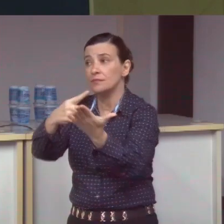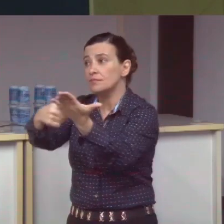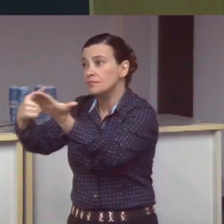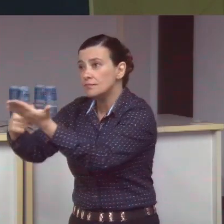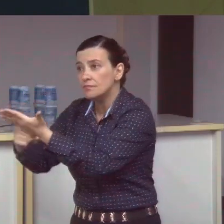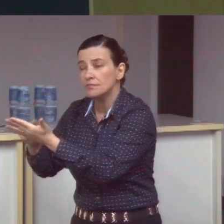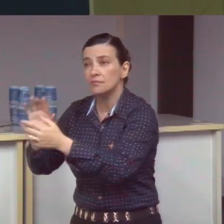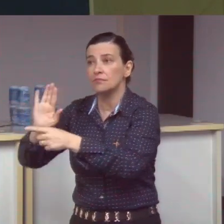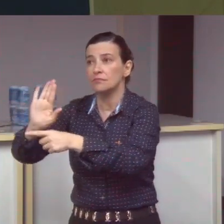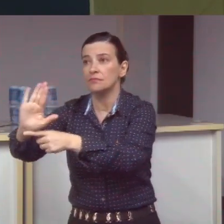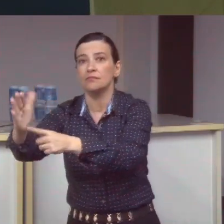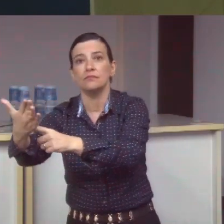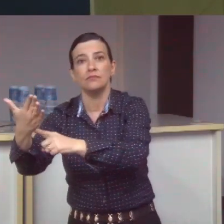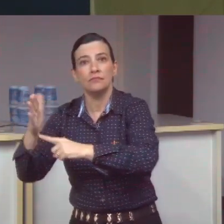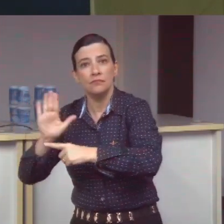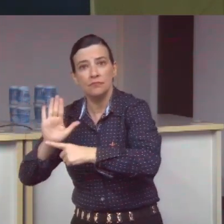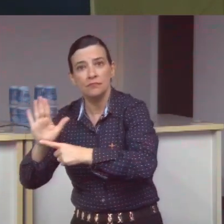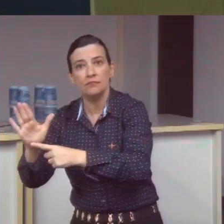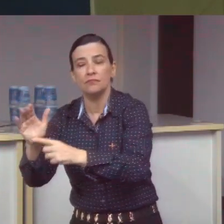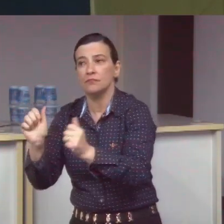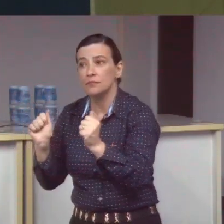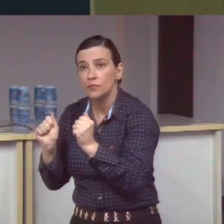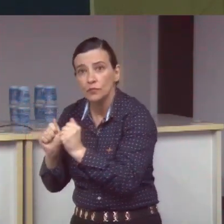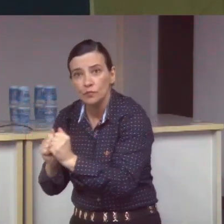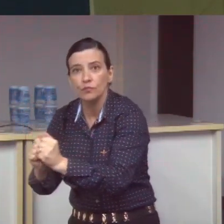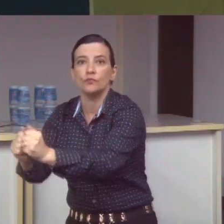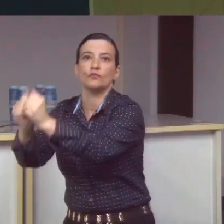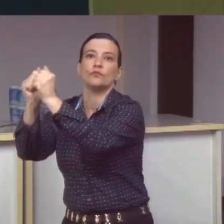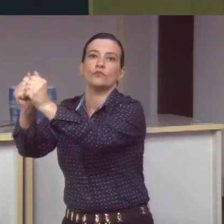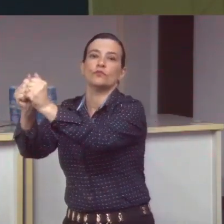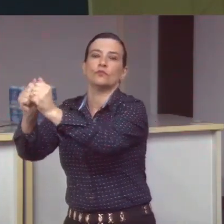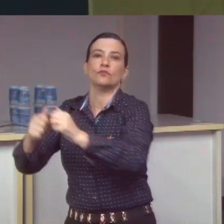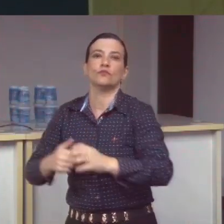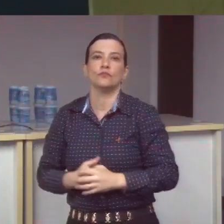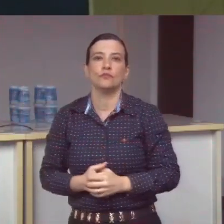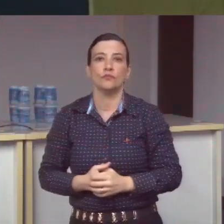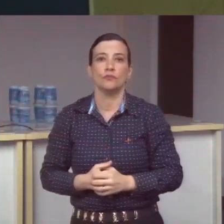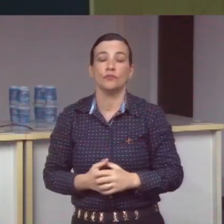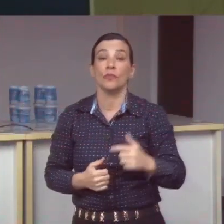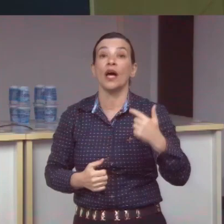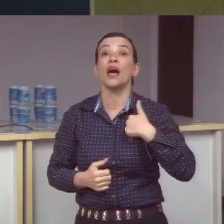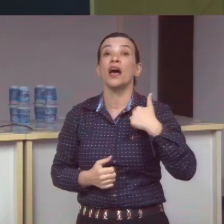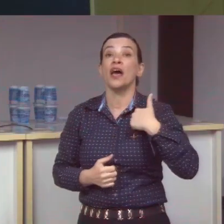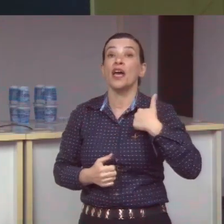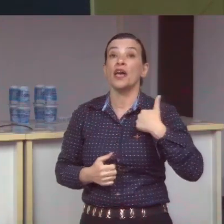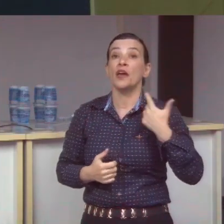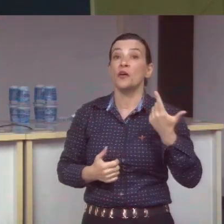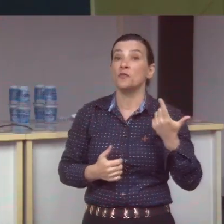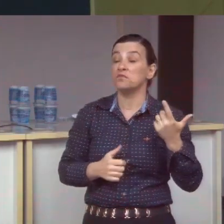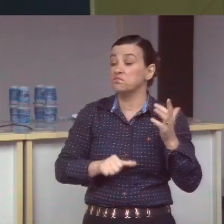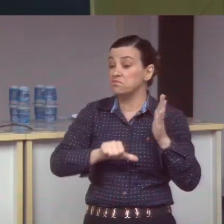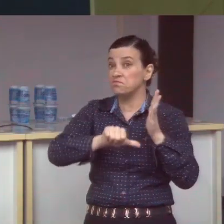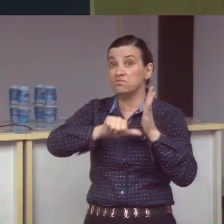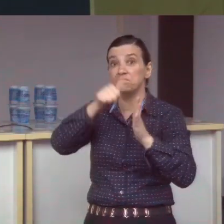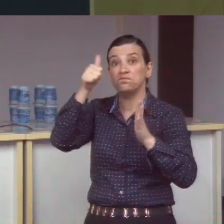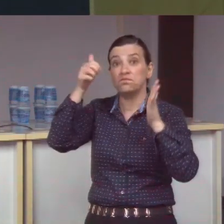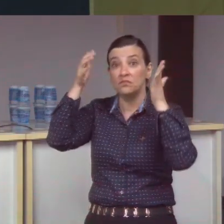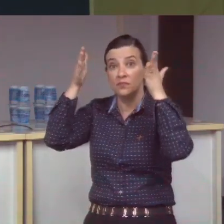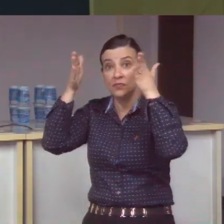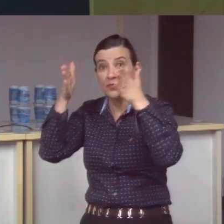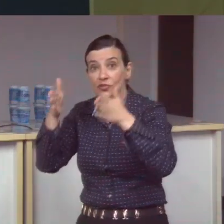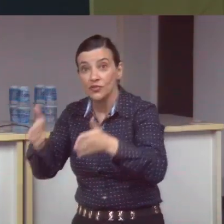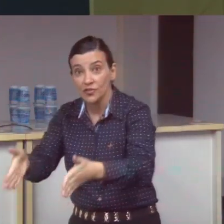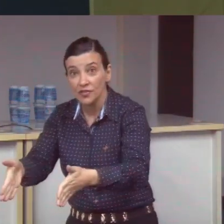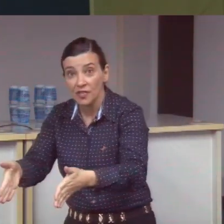né? Ela não receberá passivamente aquilo que eu, que chego de fora, vou oferecer. Ela faz junto